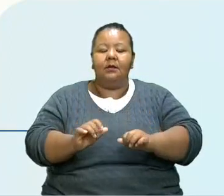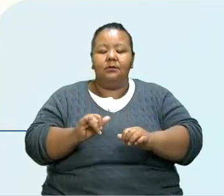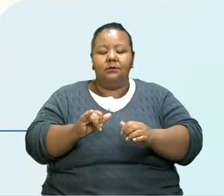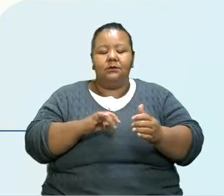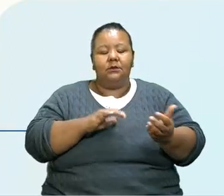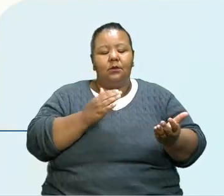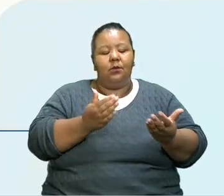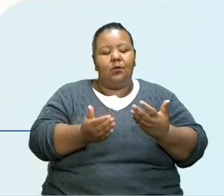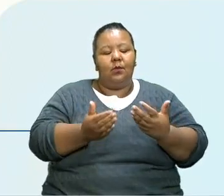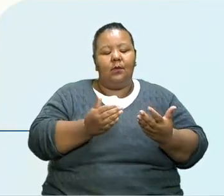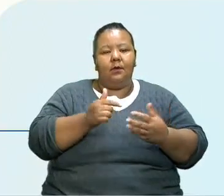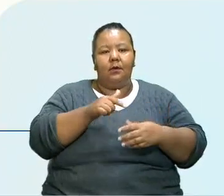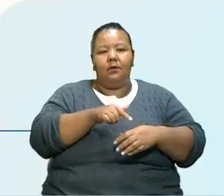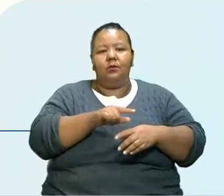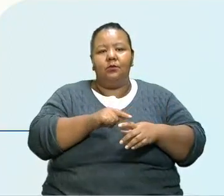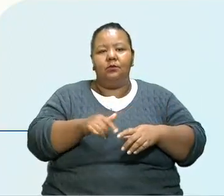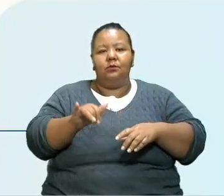comparado